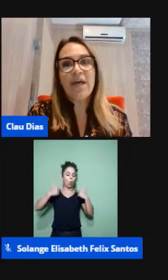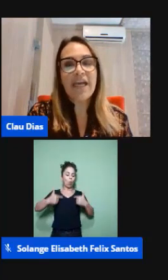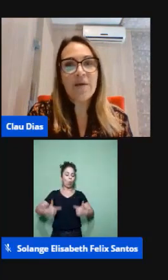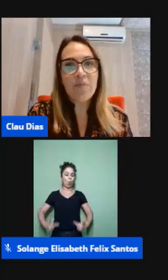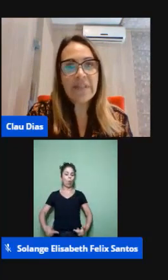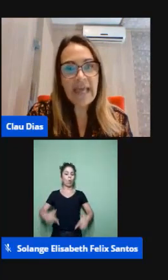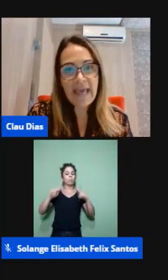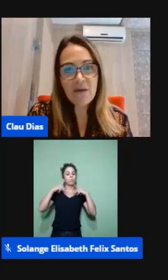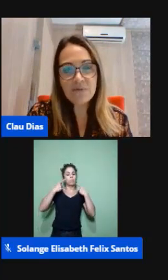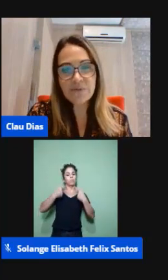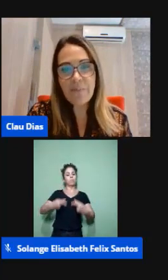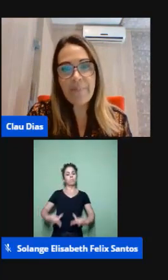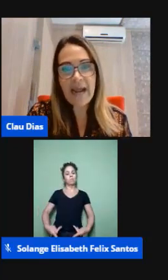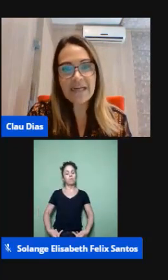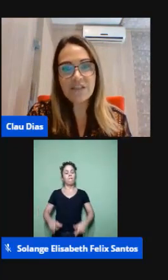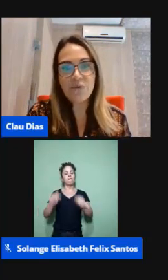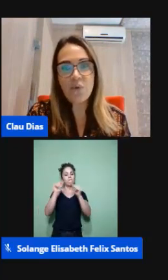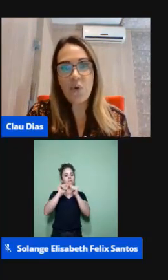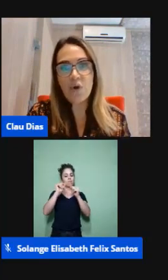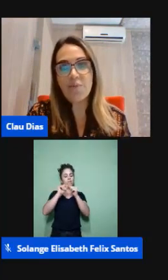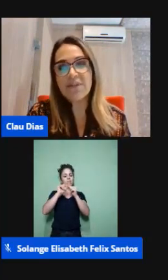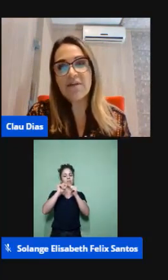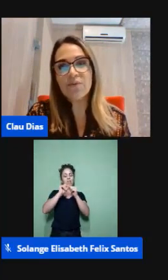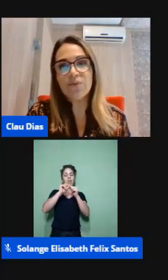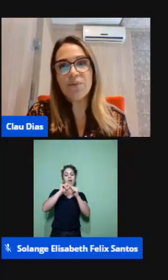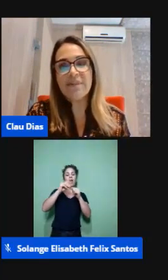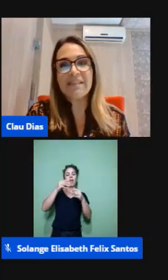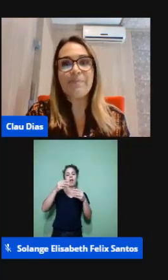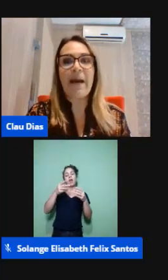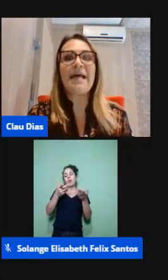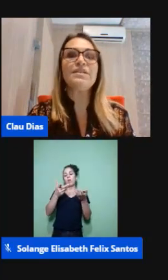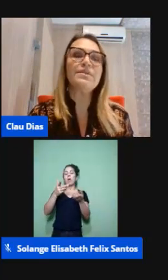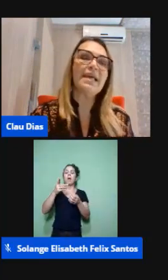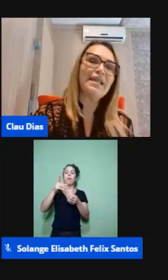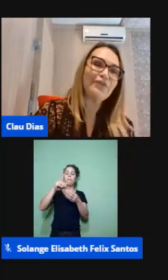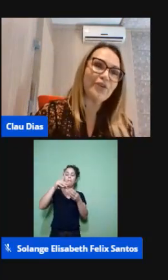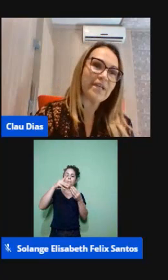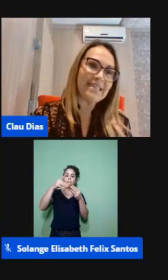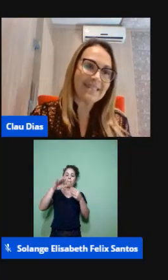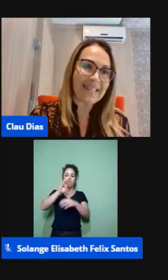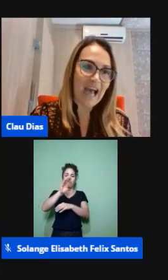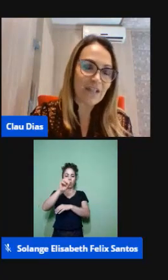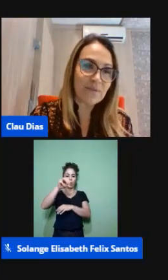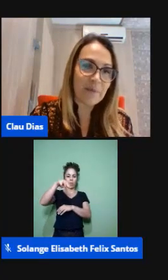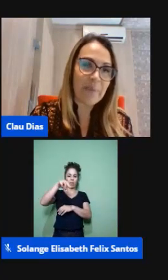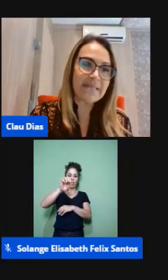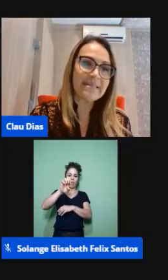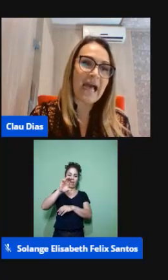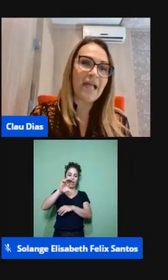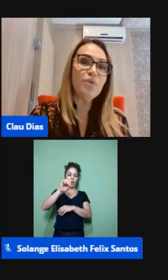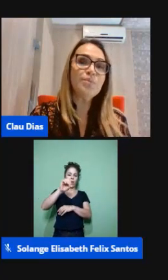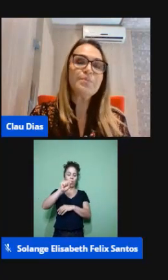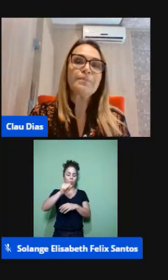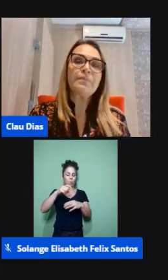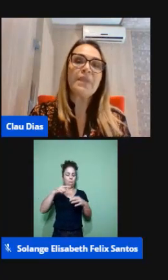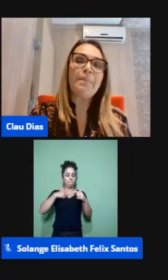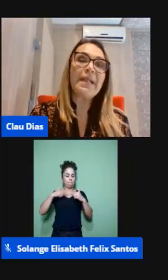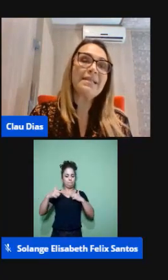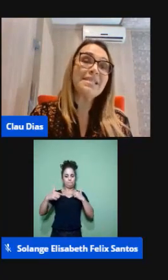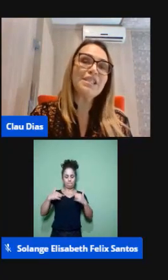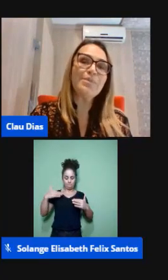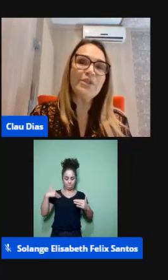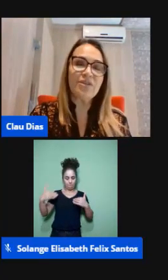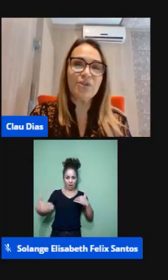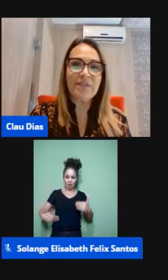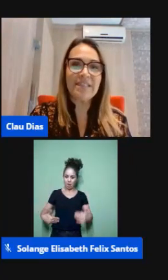fazendo bonecos com partes do corpo. Então, todo esse espaço, né? Ele foi organizado, né? Pensado, né?